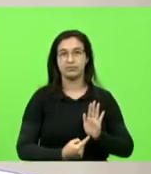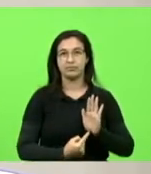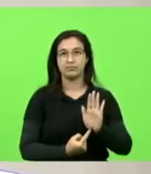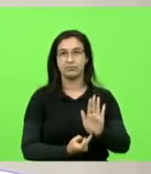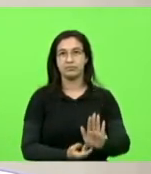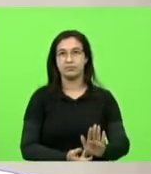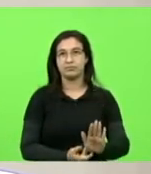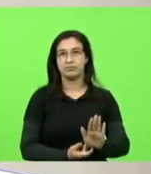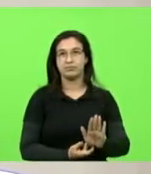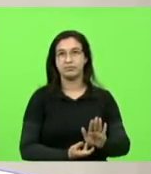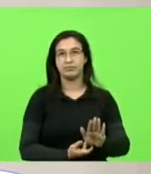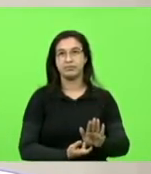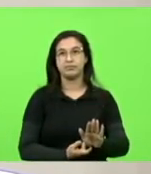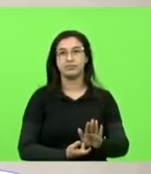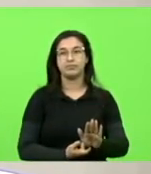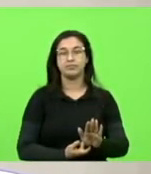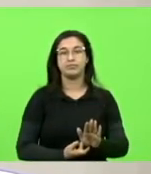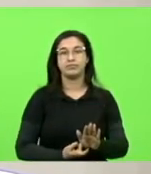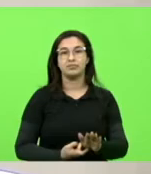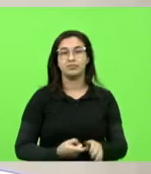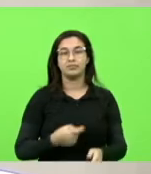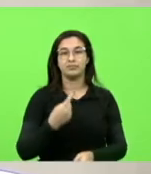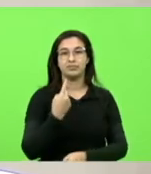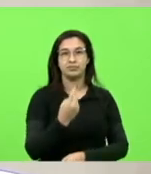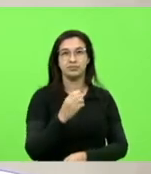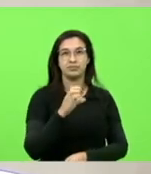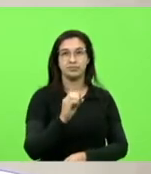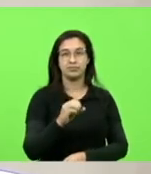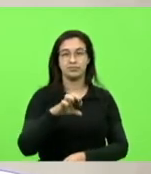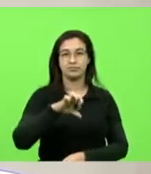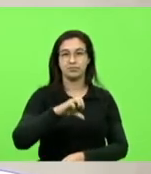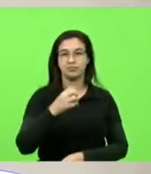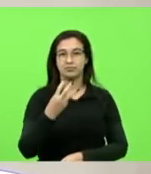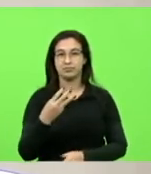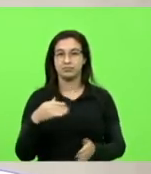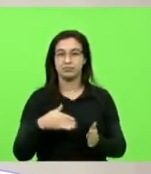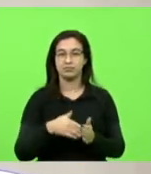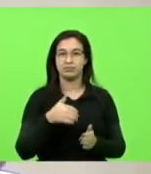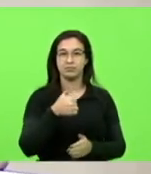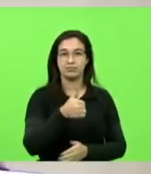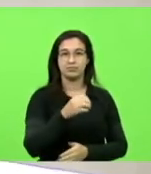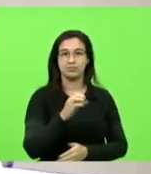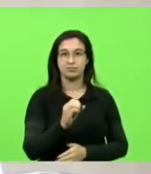indicações. Indicações de 1.093 a 1.103.